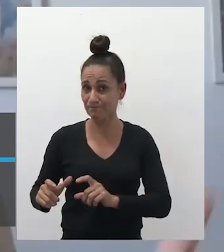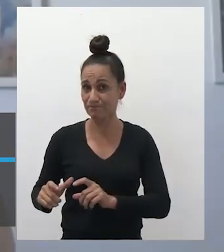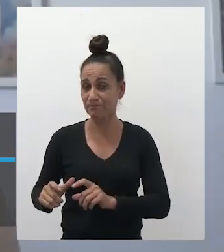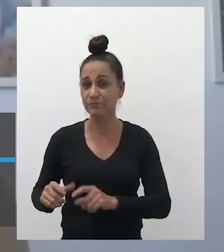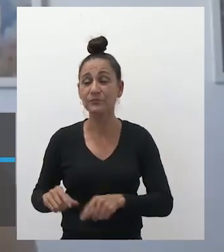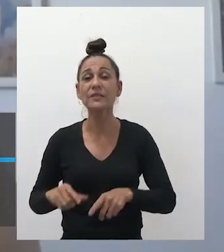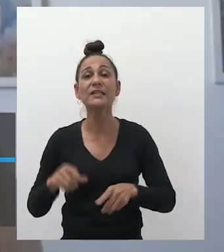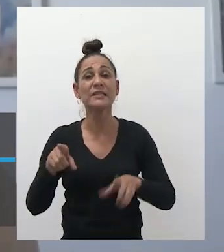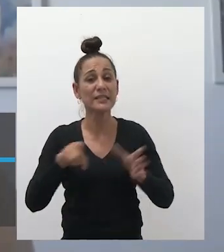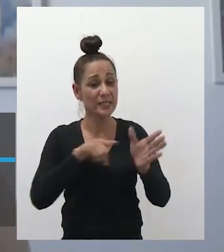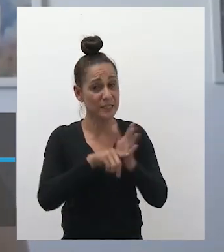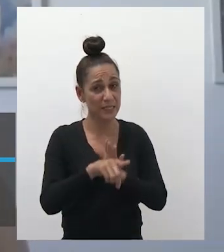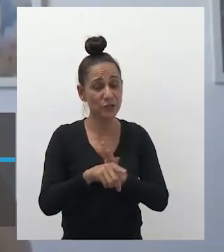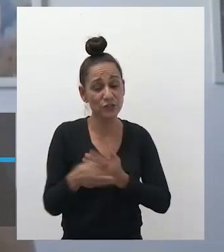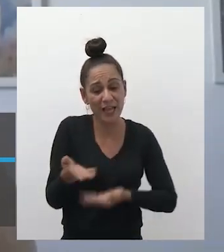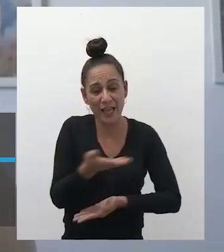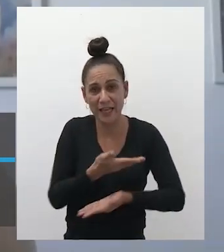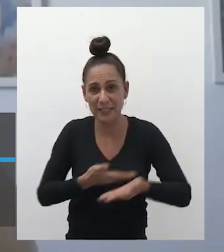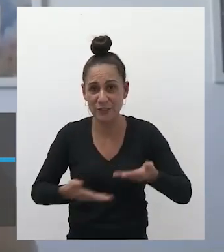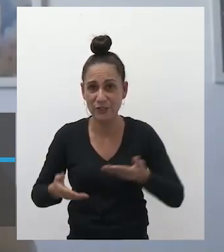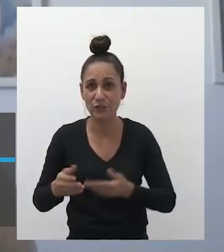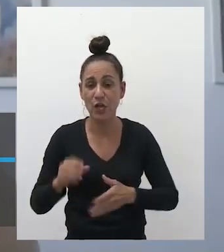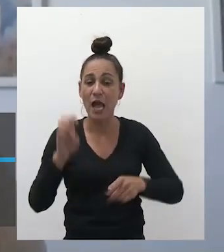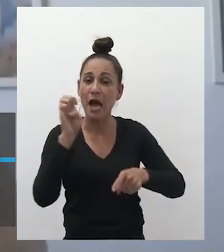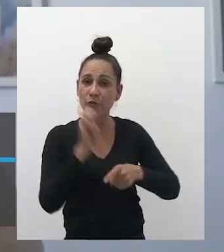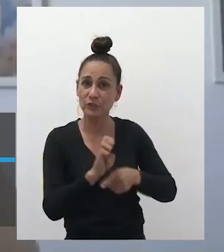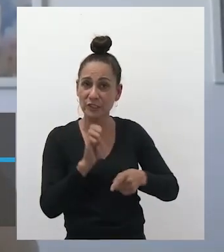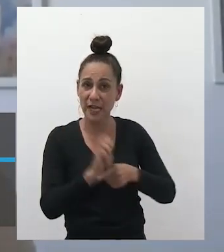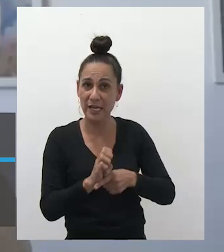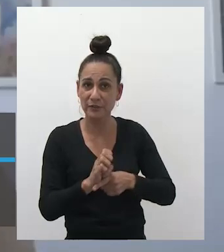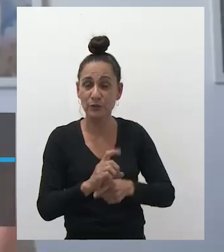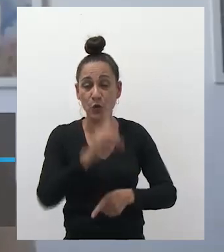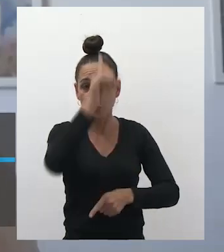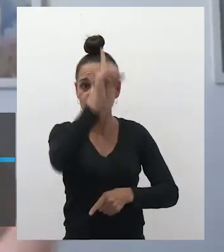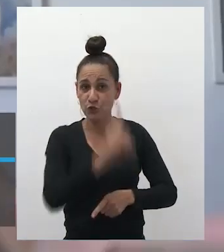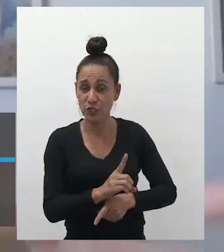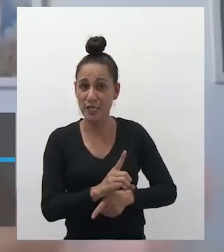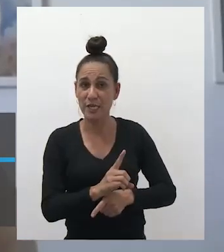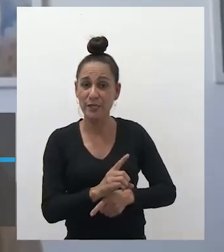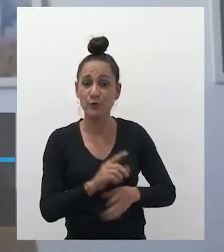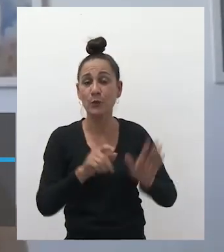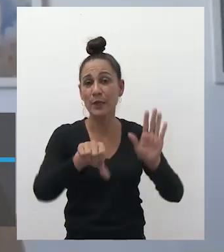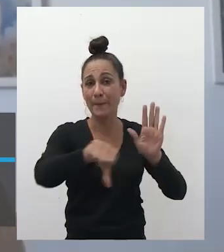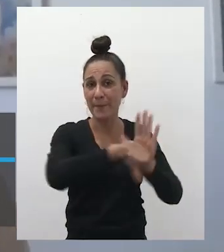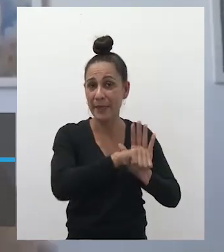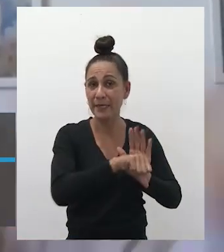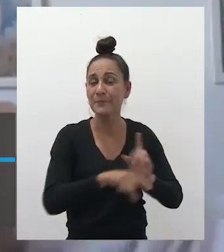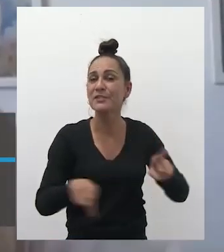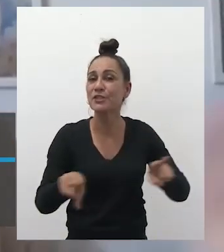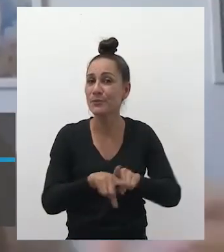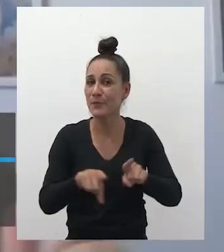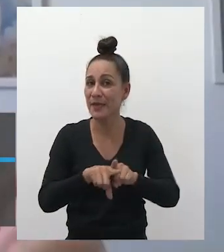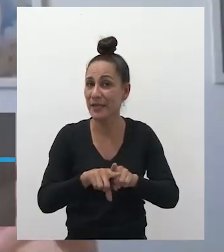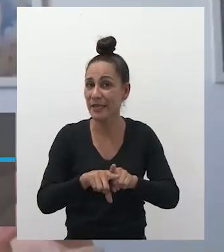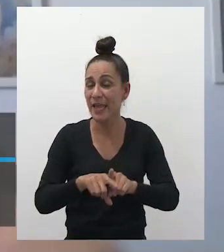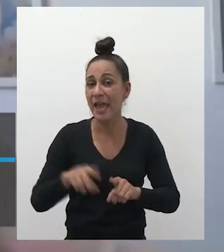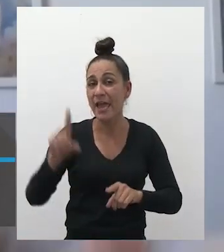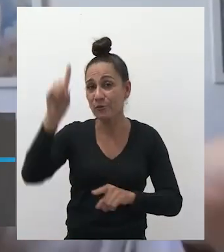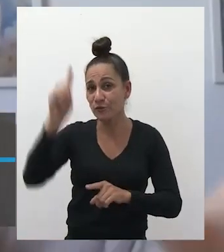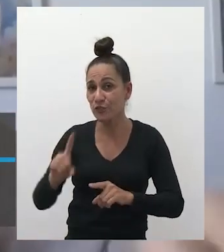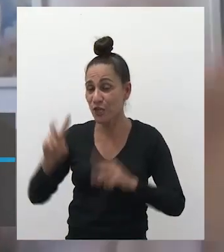e as questões relacionadas ao Estado, direito penal, mas também ao direito civil,